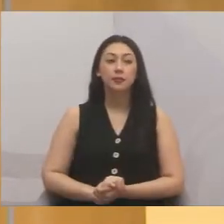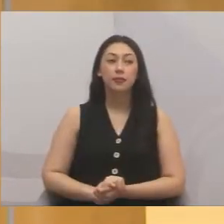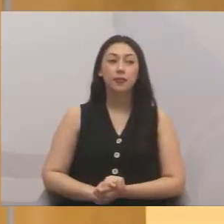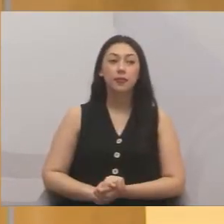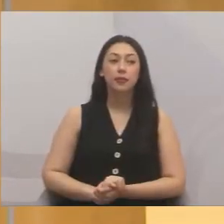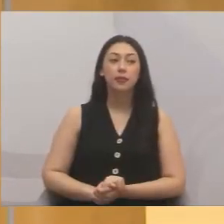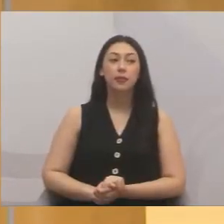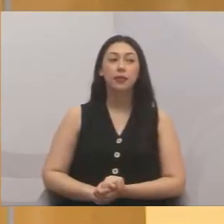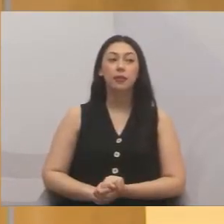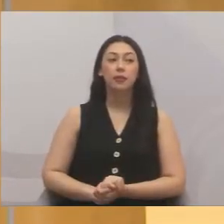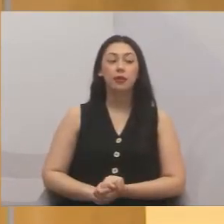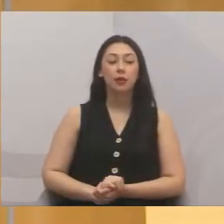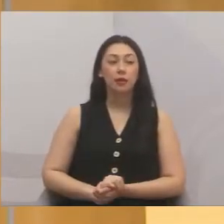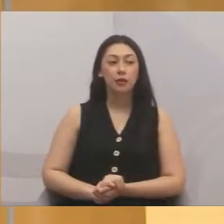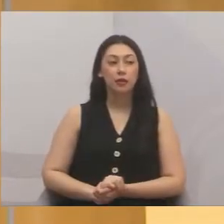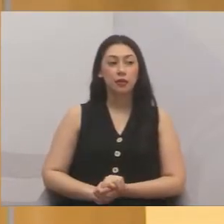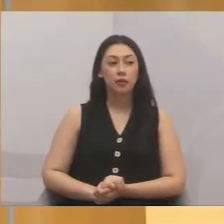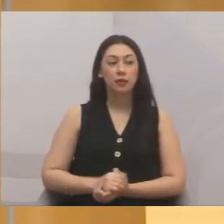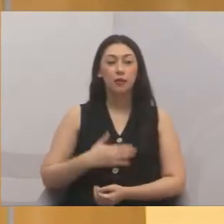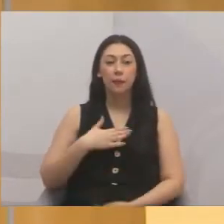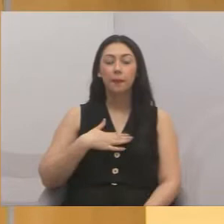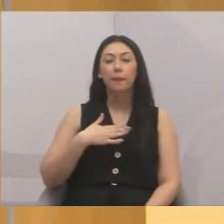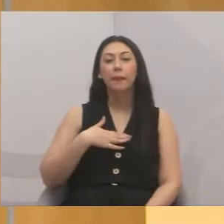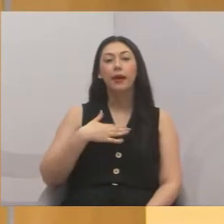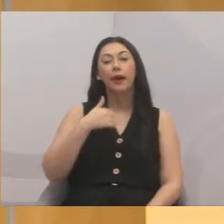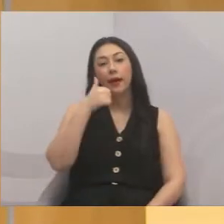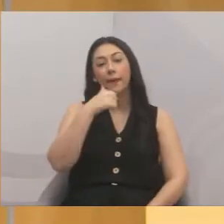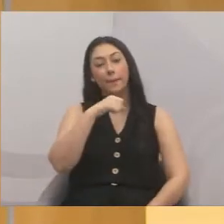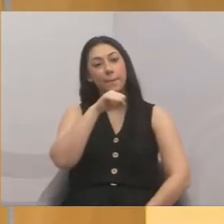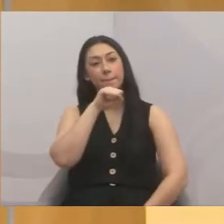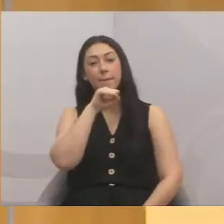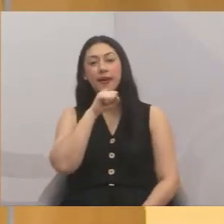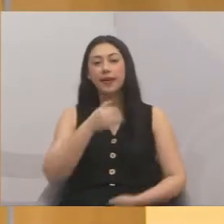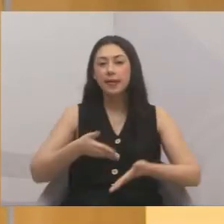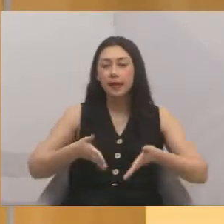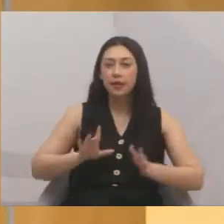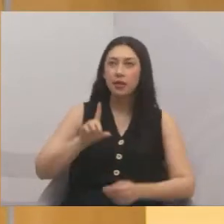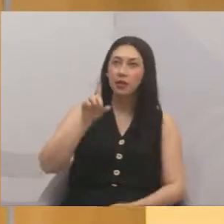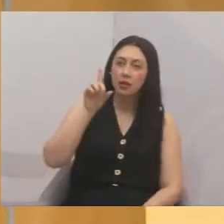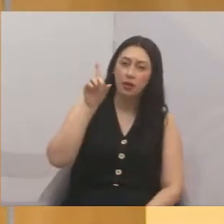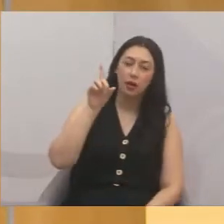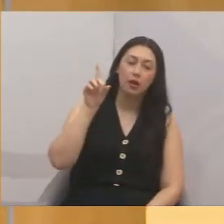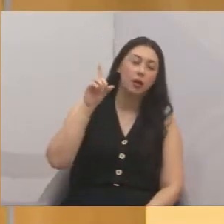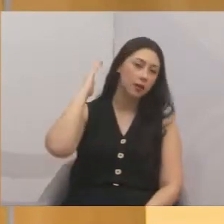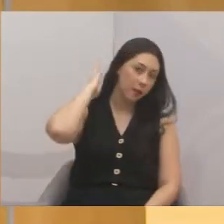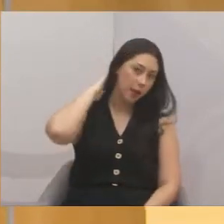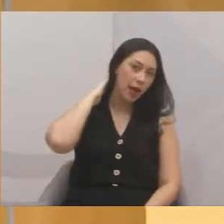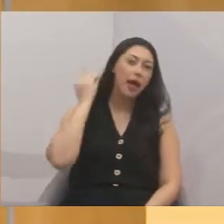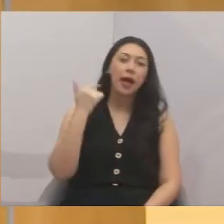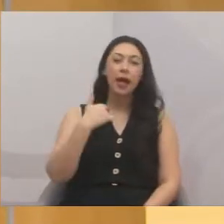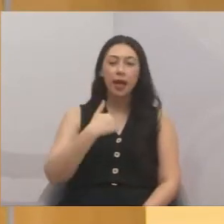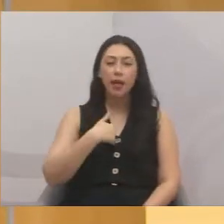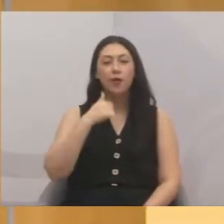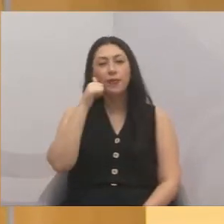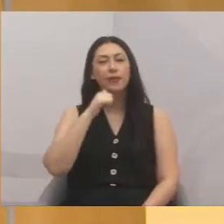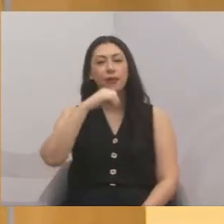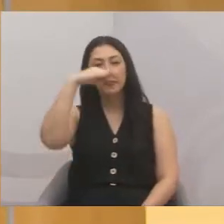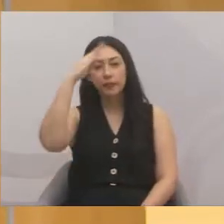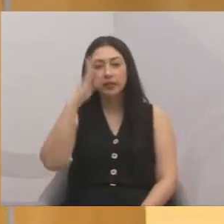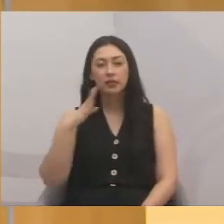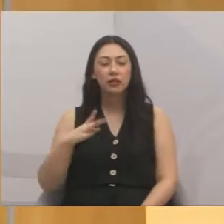do Gildásio, um baiano. Sou uma brasileira, uma mulher preta, que